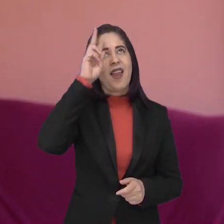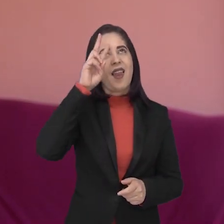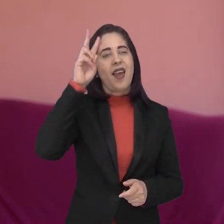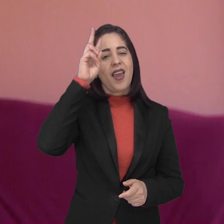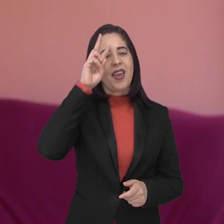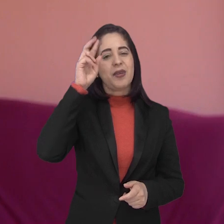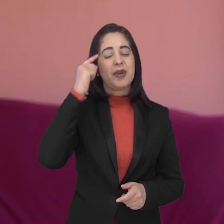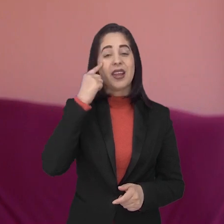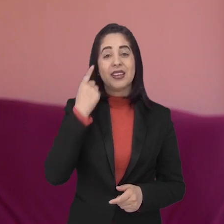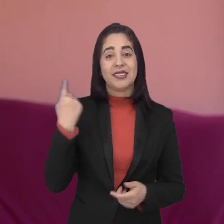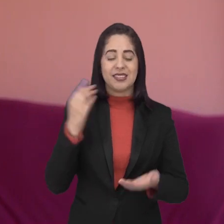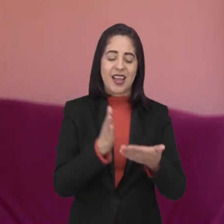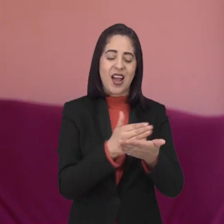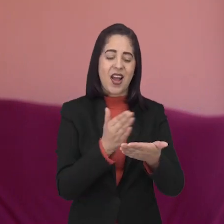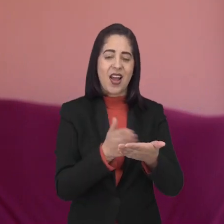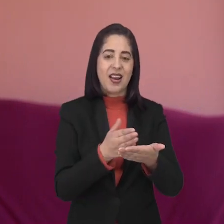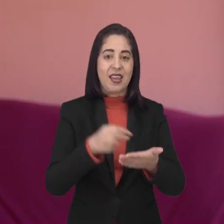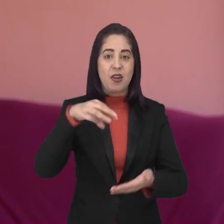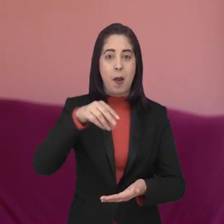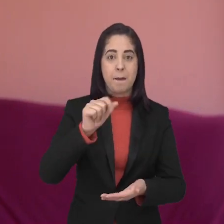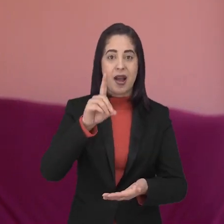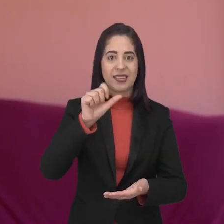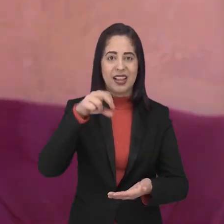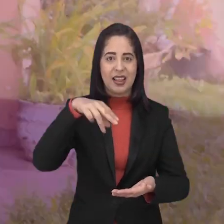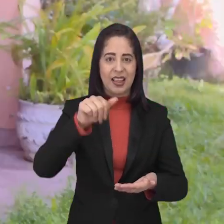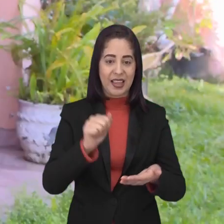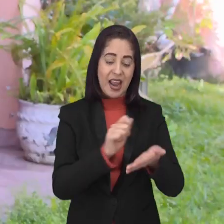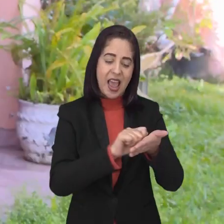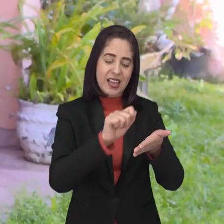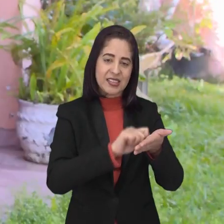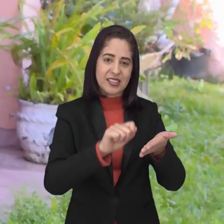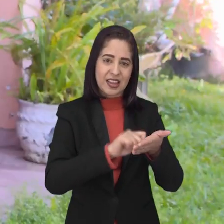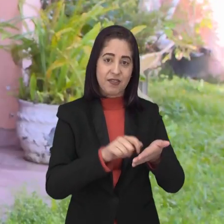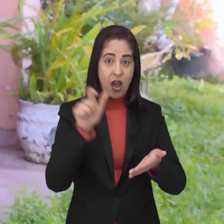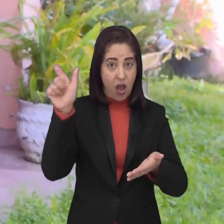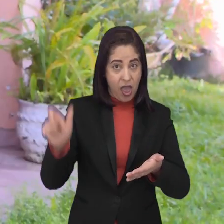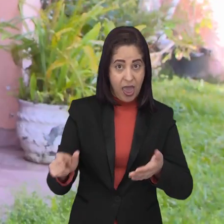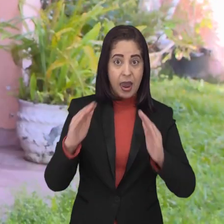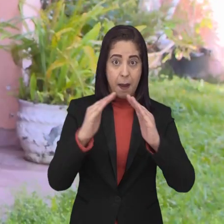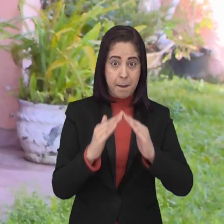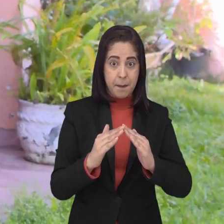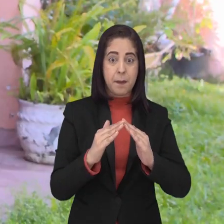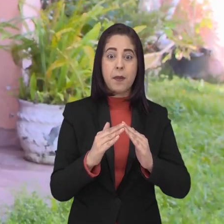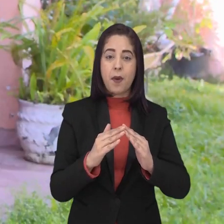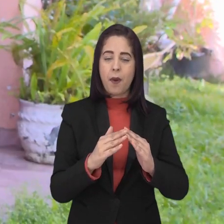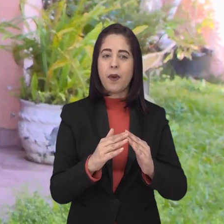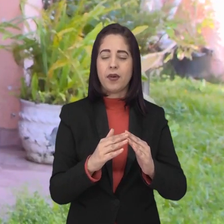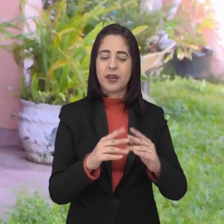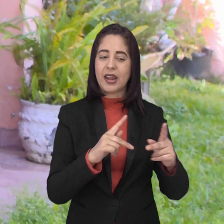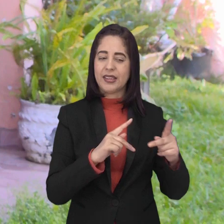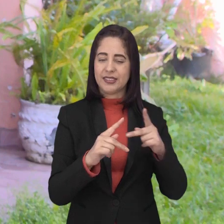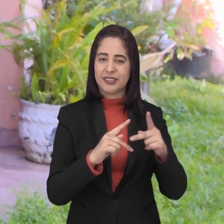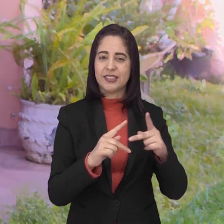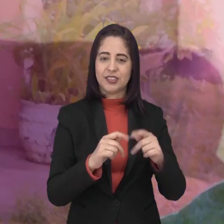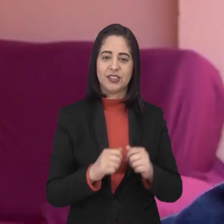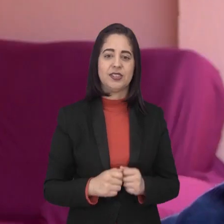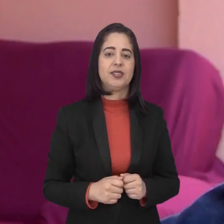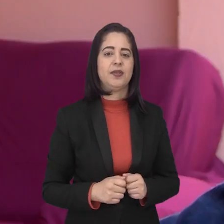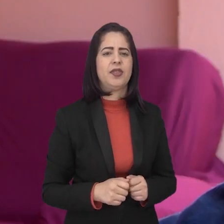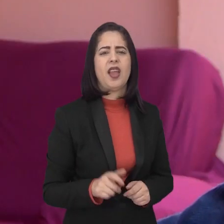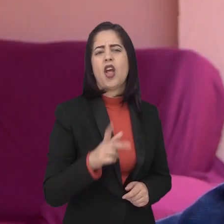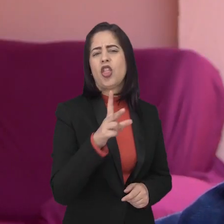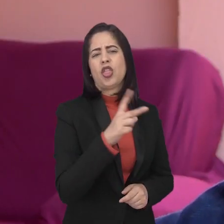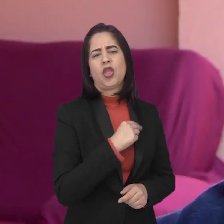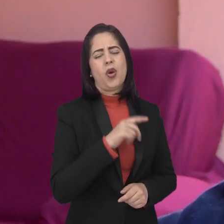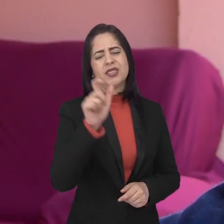foi registrada em livro que a dona Madalena escreveu. Ela, que mora no distrito desde criança, conheceu Helena Molina. Era